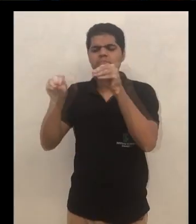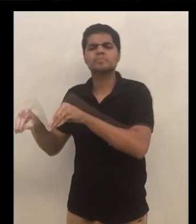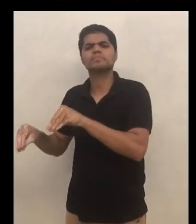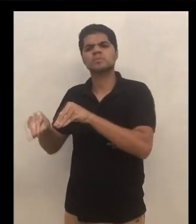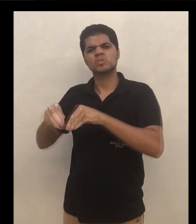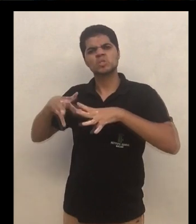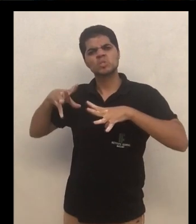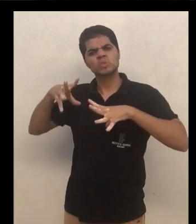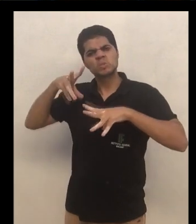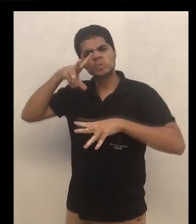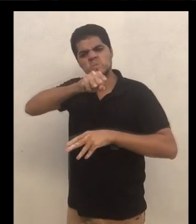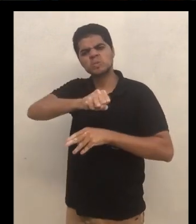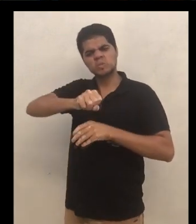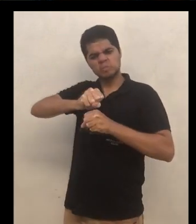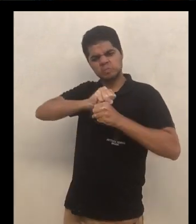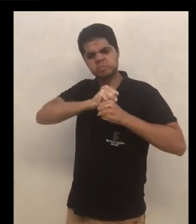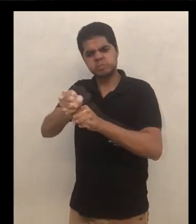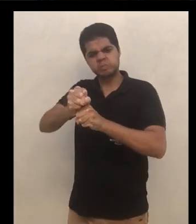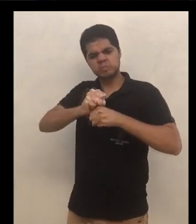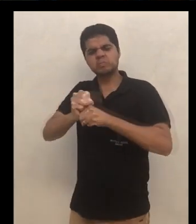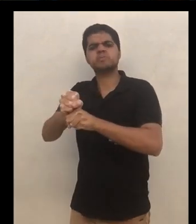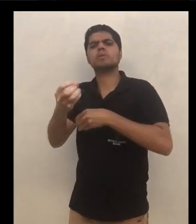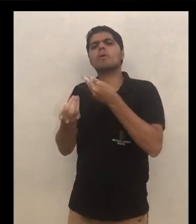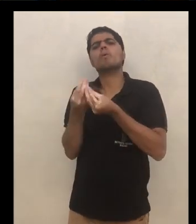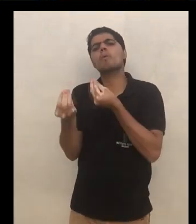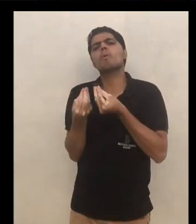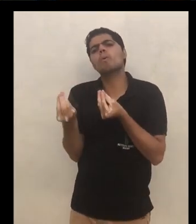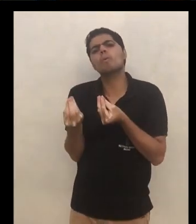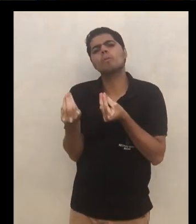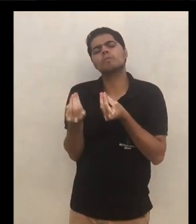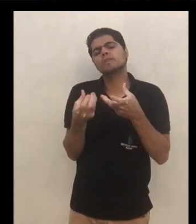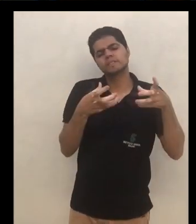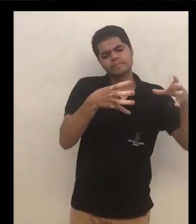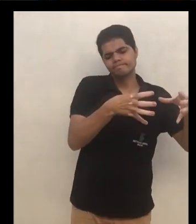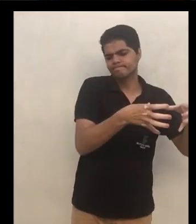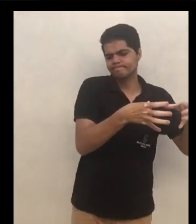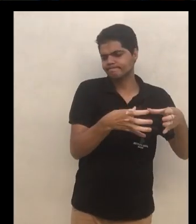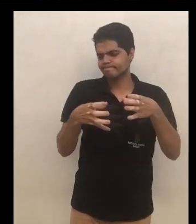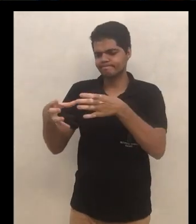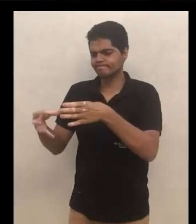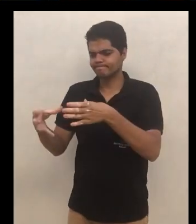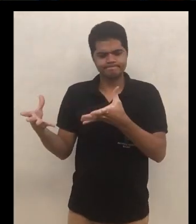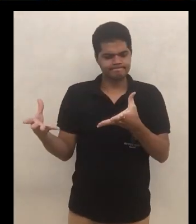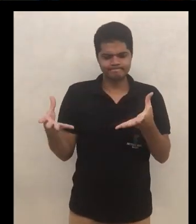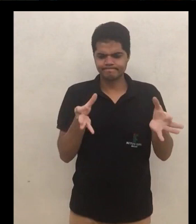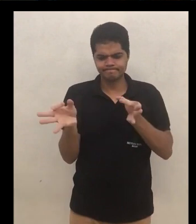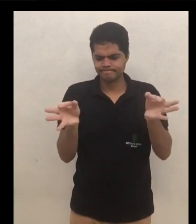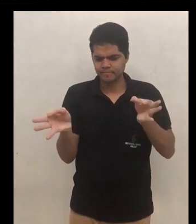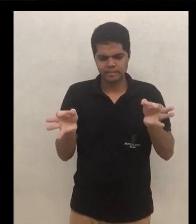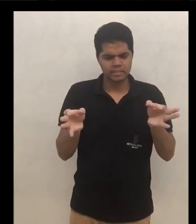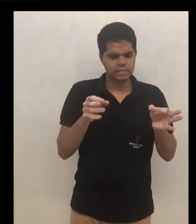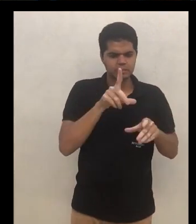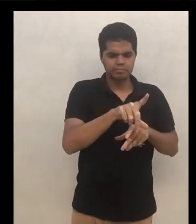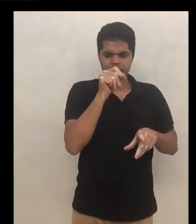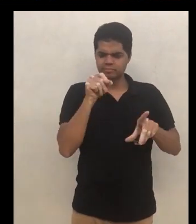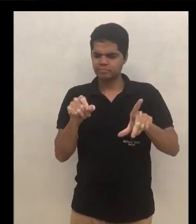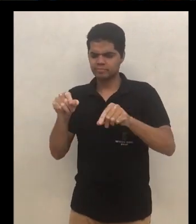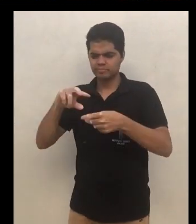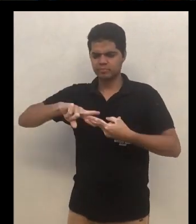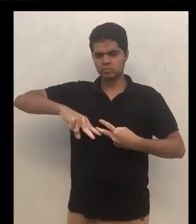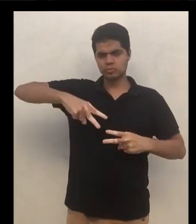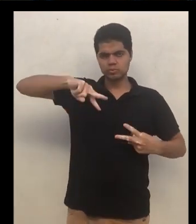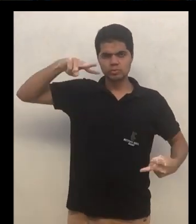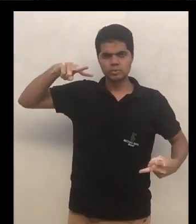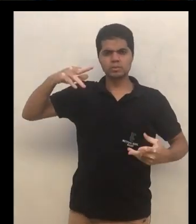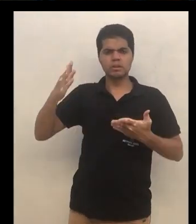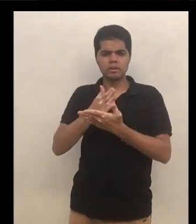forçada é quando a gente quer um novo ciclo de proteção. Tem muda forçada que é trabalhada hoje nutricionalmente,